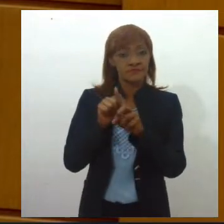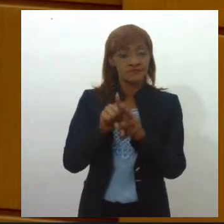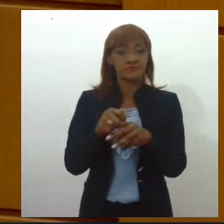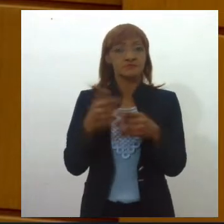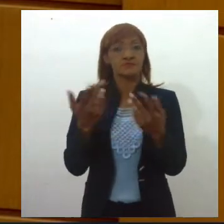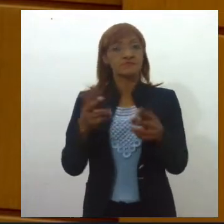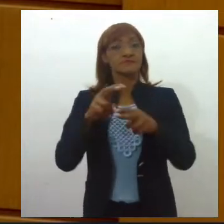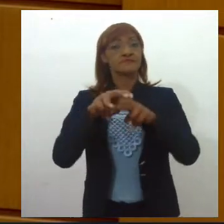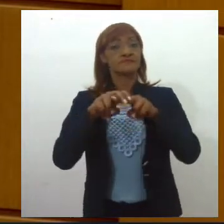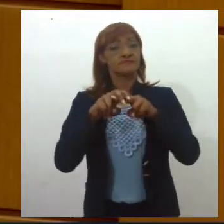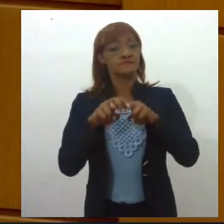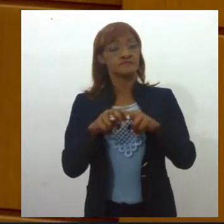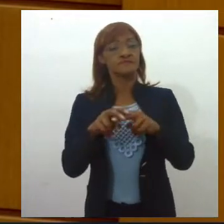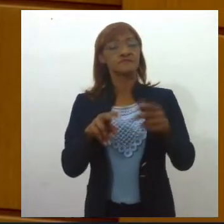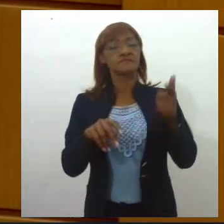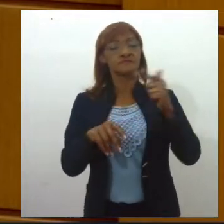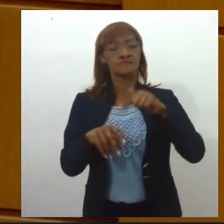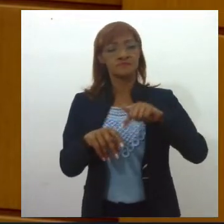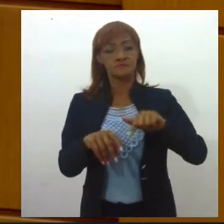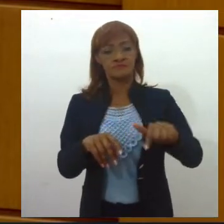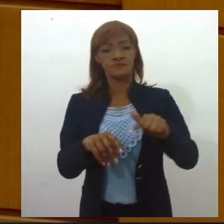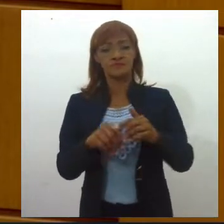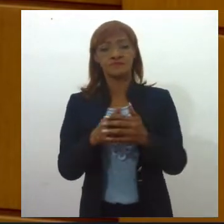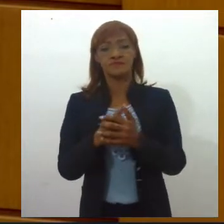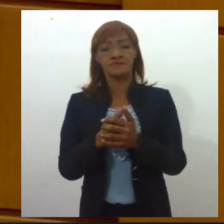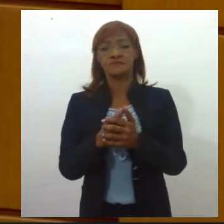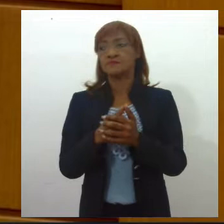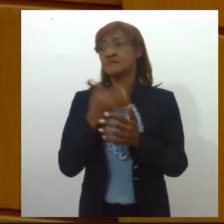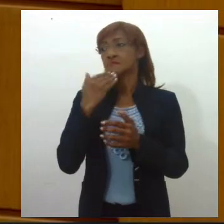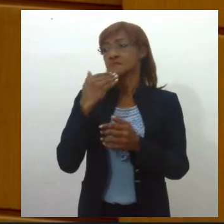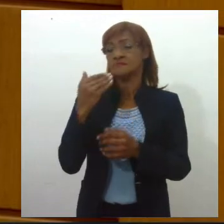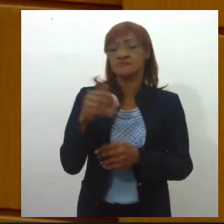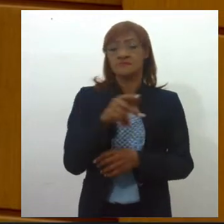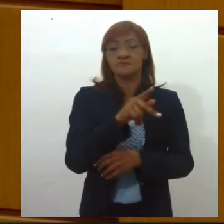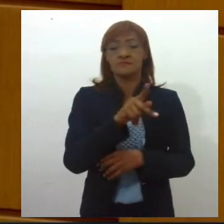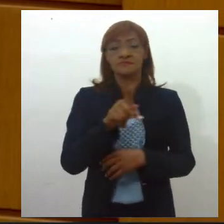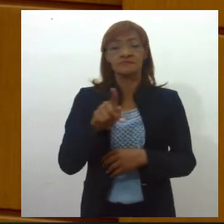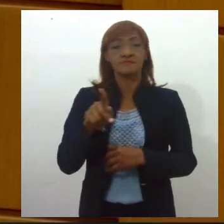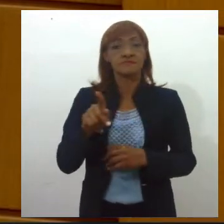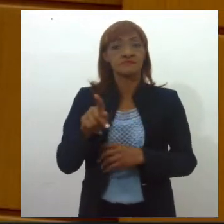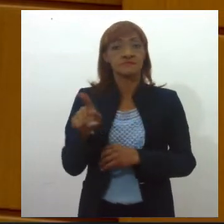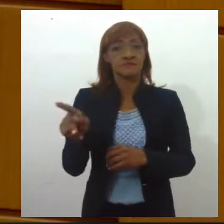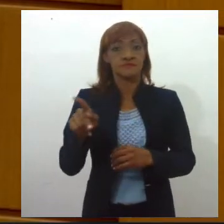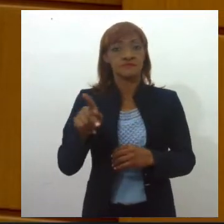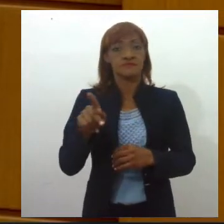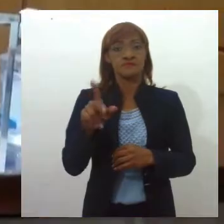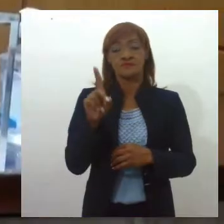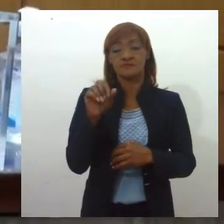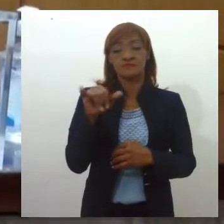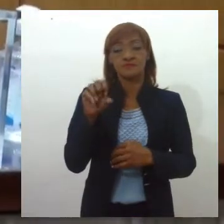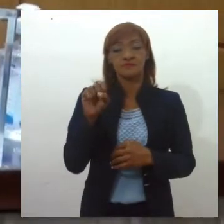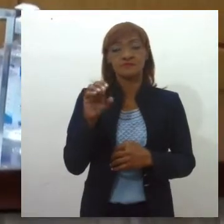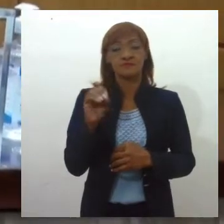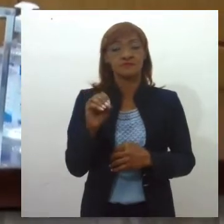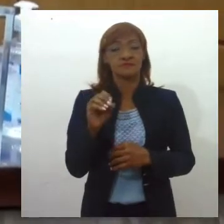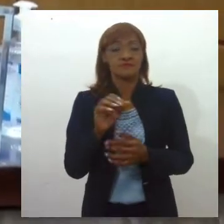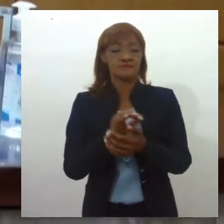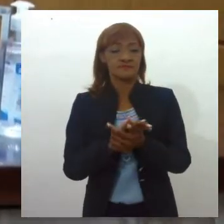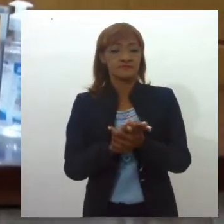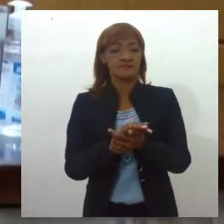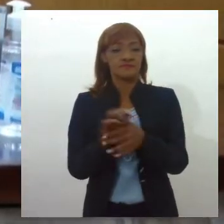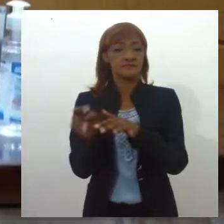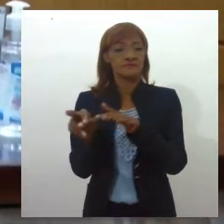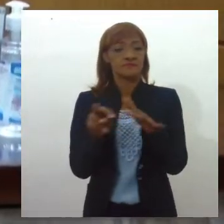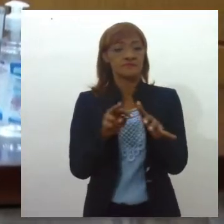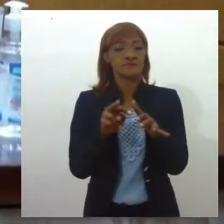isso, mais uma vez, faço um apelo ao presidente da DESO para verificar o que está acontecendo. Ainda nesta semana, a